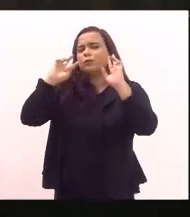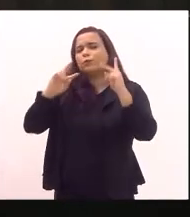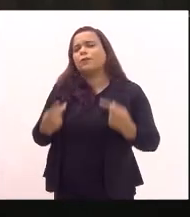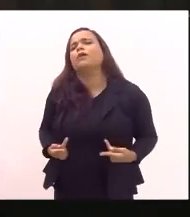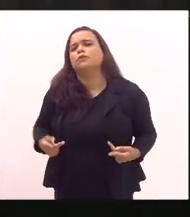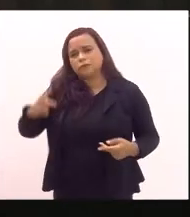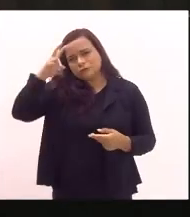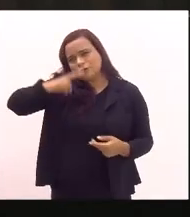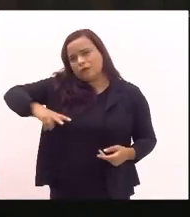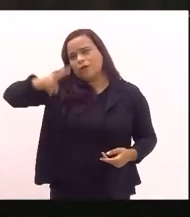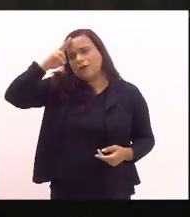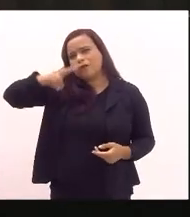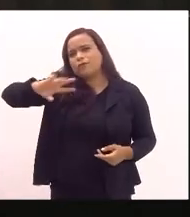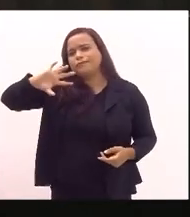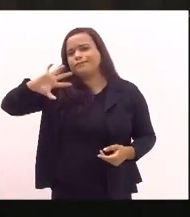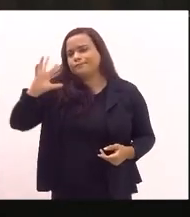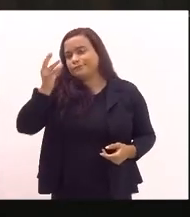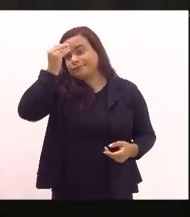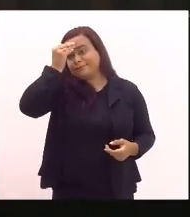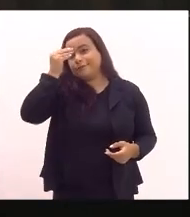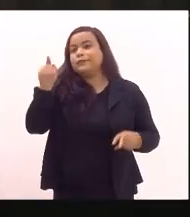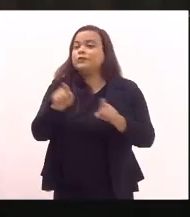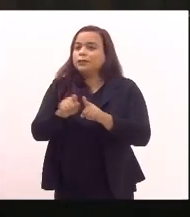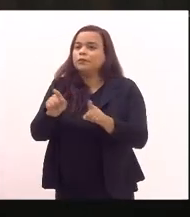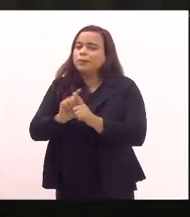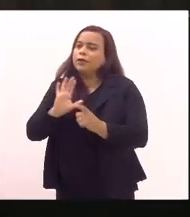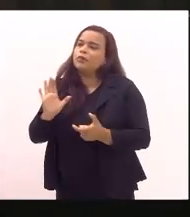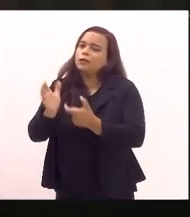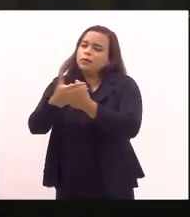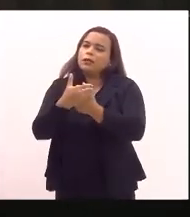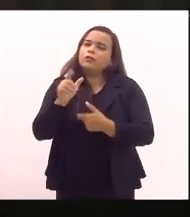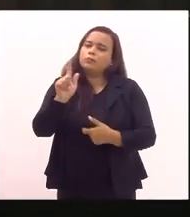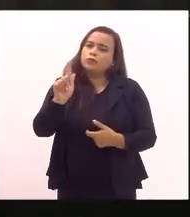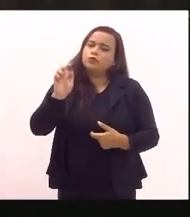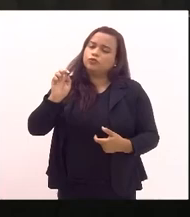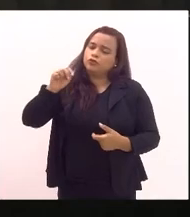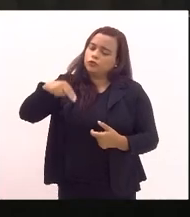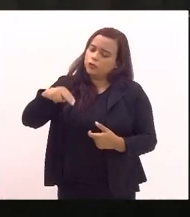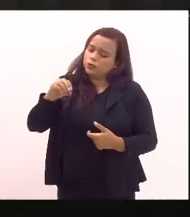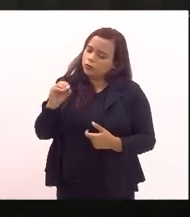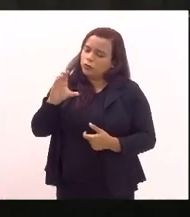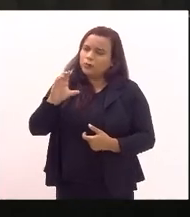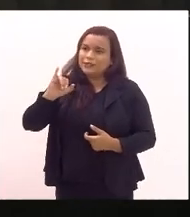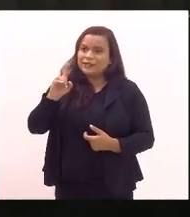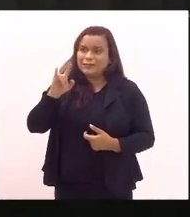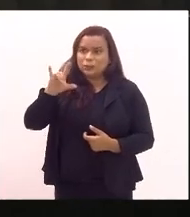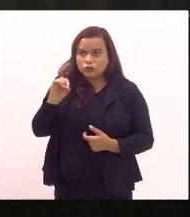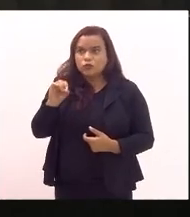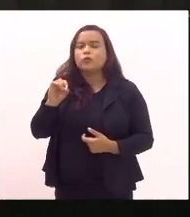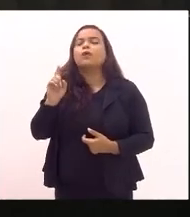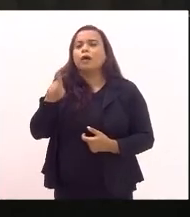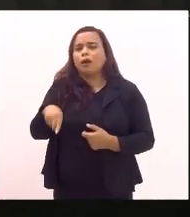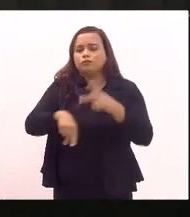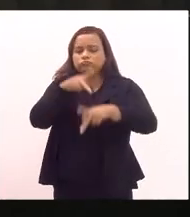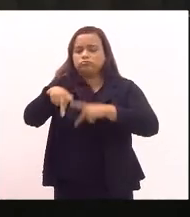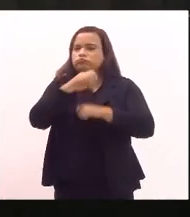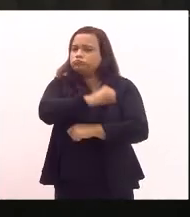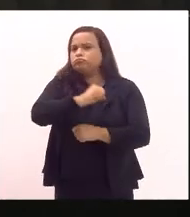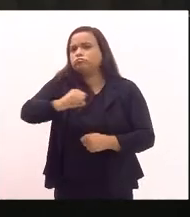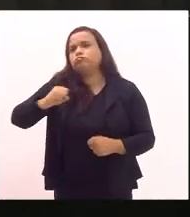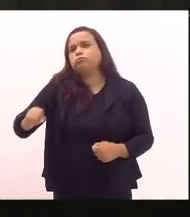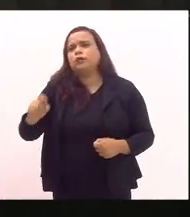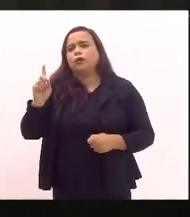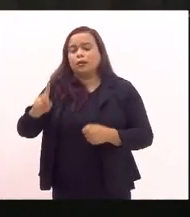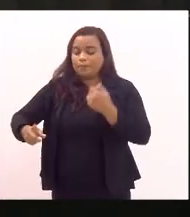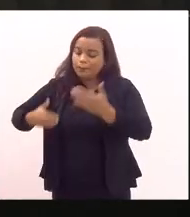a gente também utiliza o termo genocídio né o processo que já nos ensinou milhares de pessoas